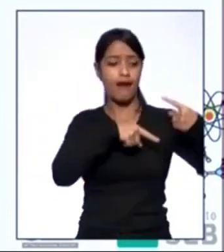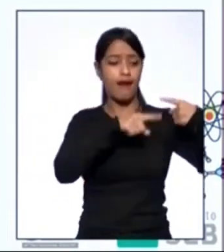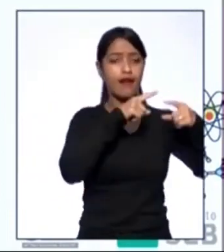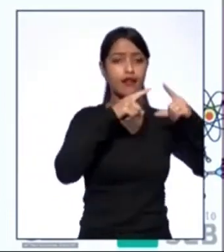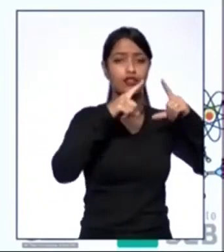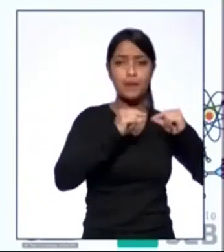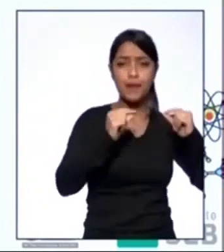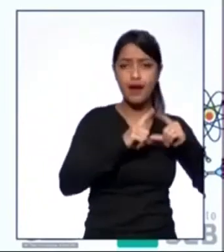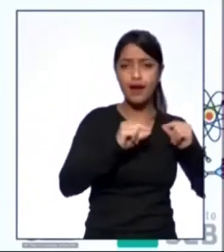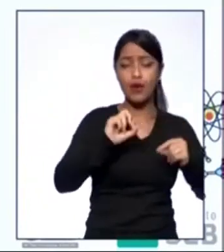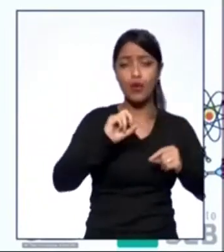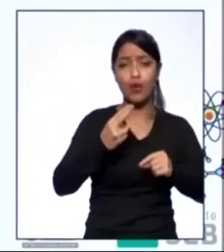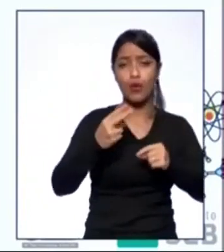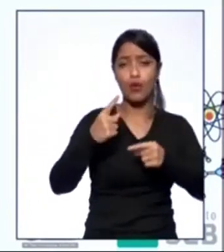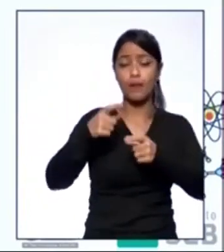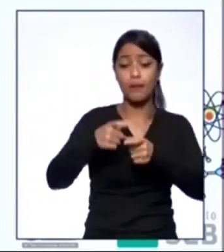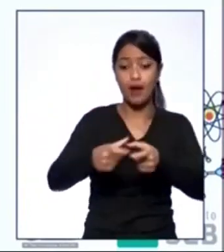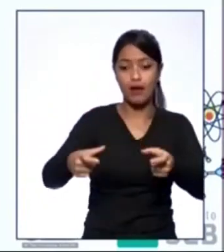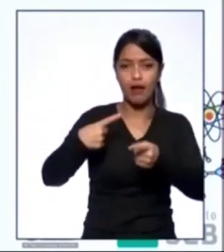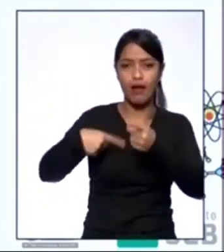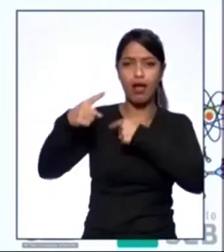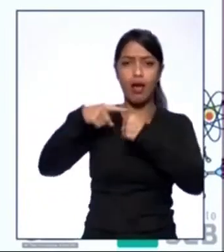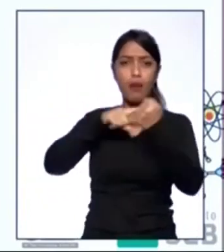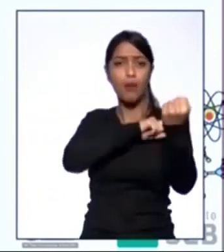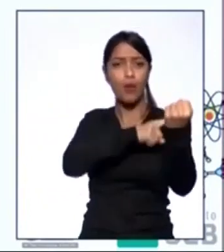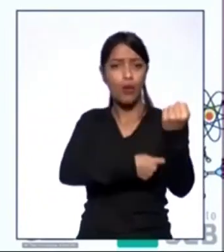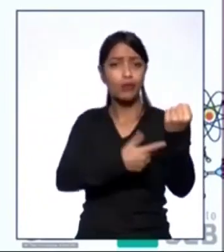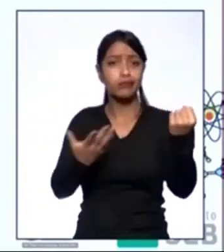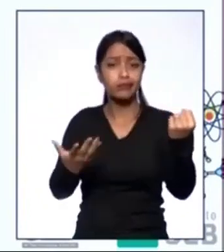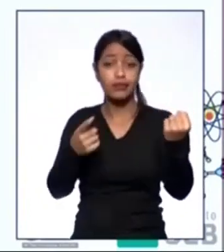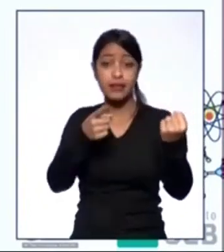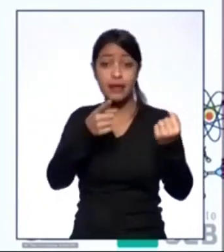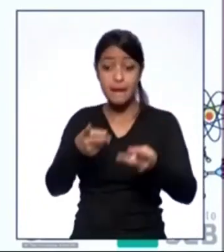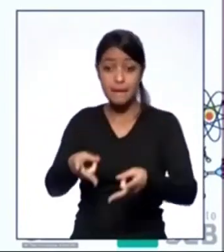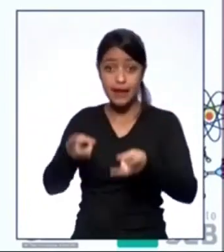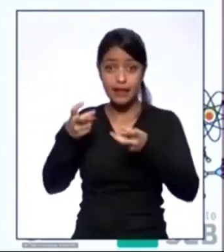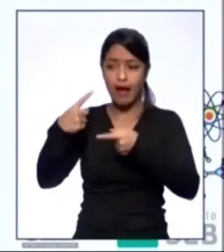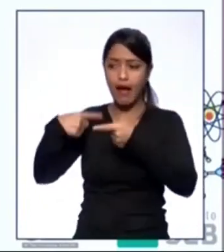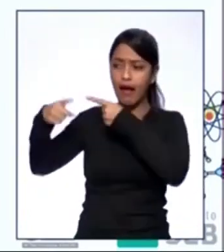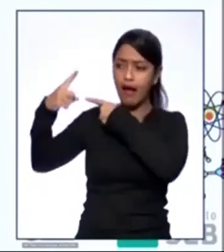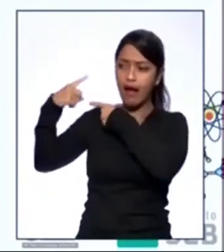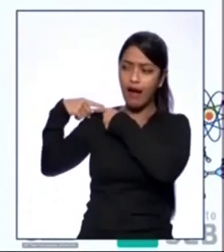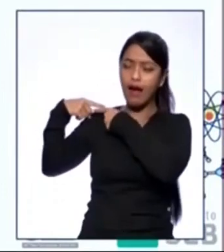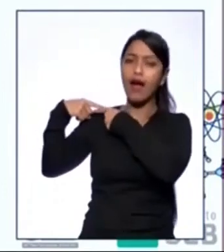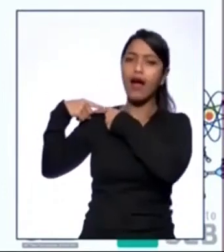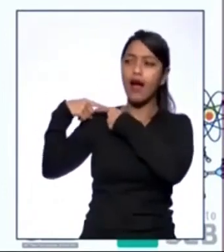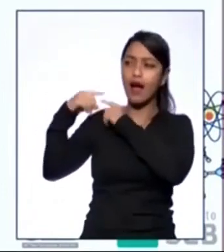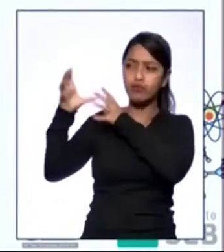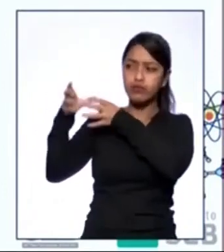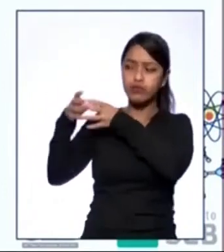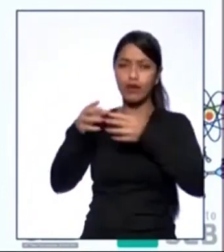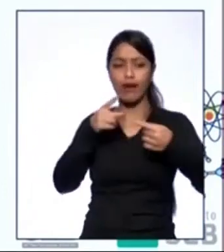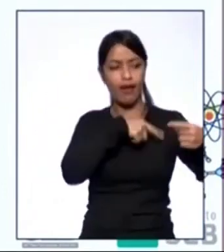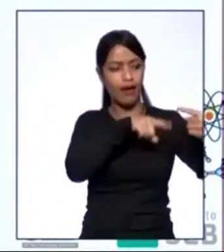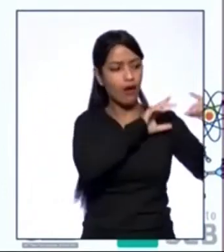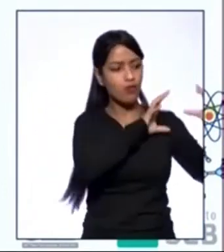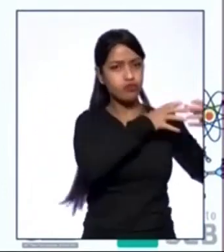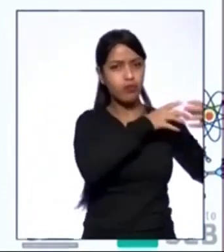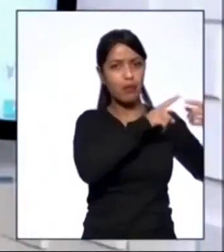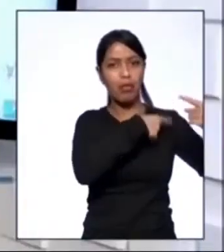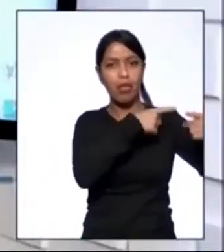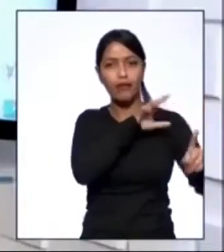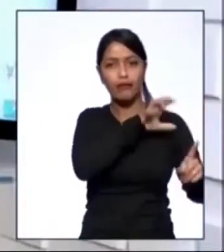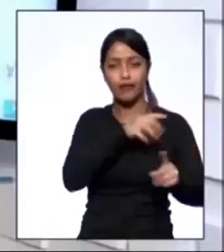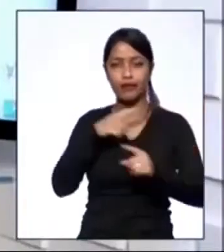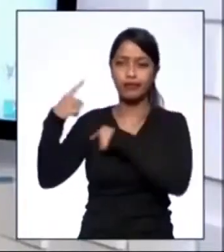poloneses. Então, você vai percebendo que essa junção de pessoas de lugares diferentes foram gerando sotaques diferentes,